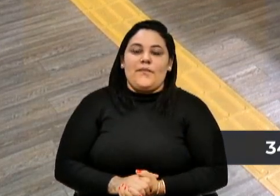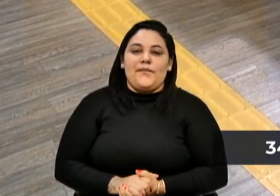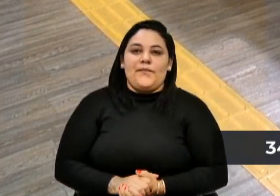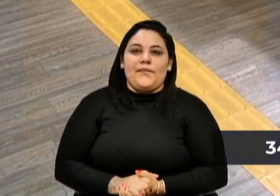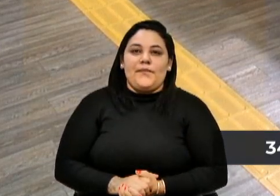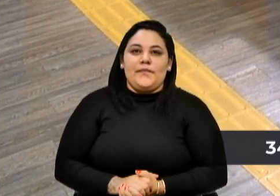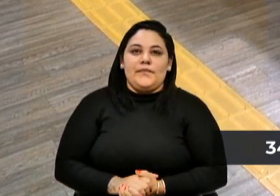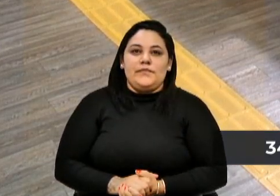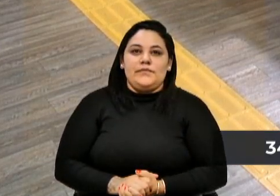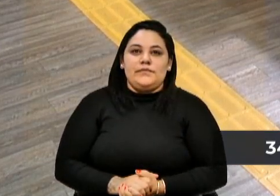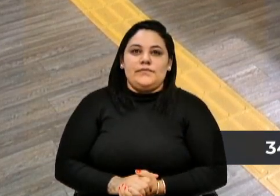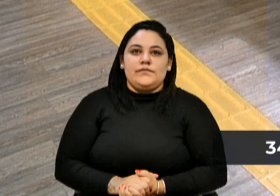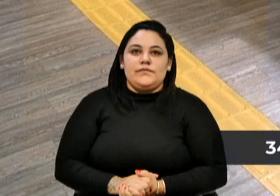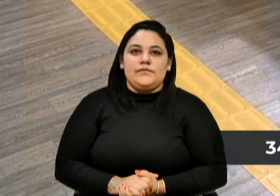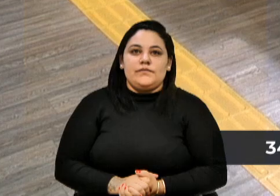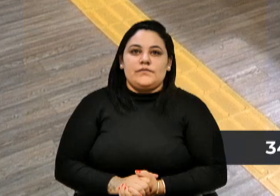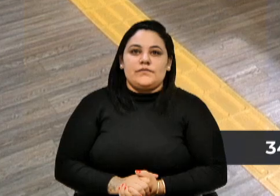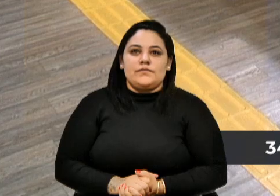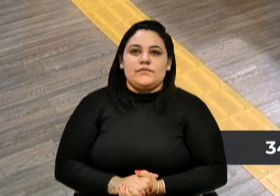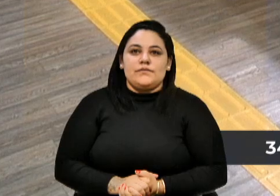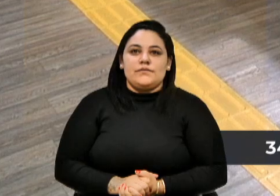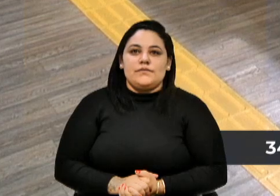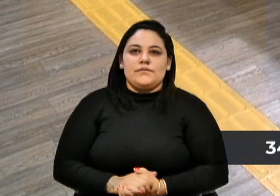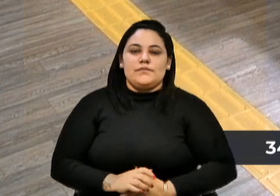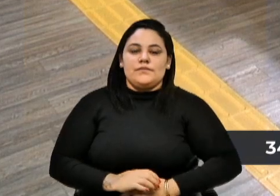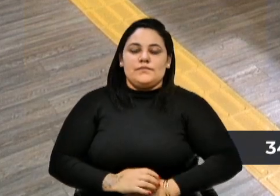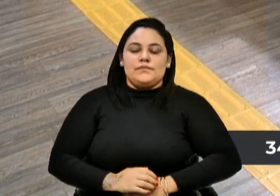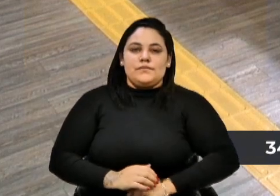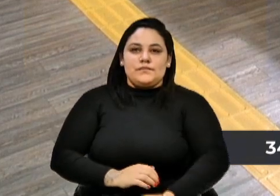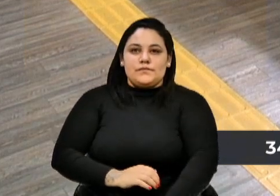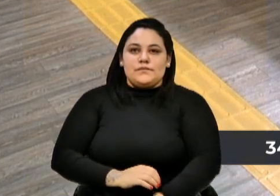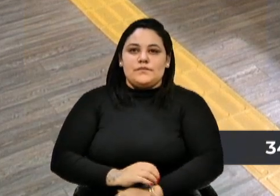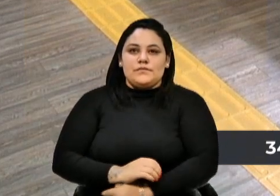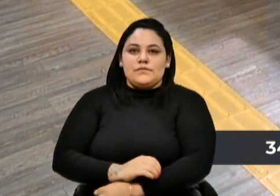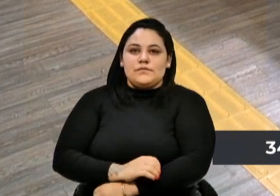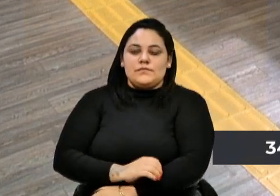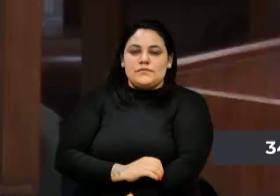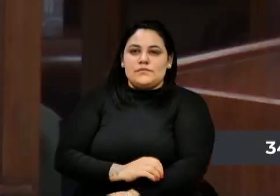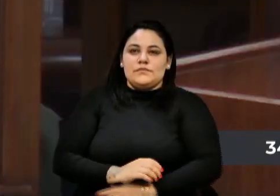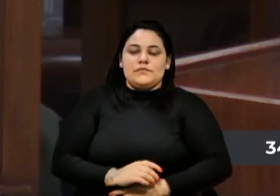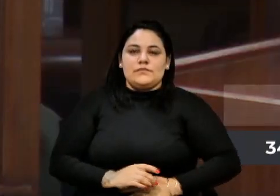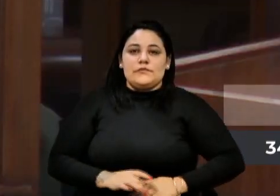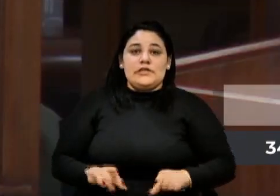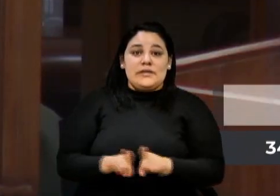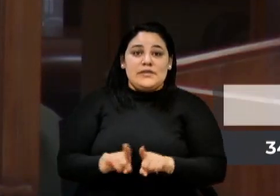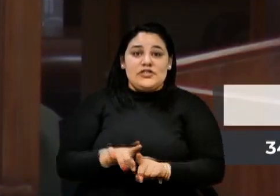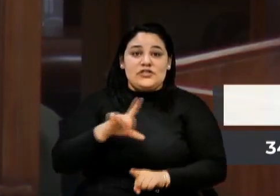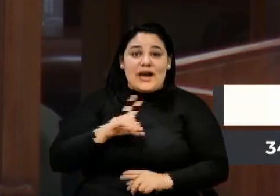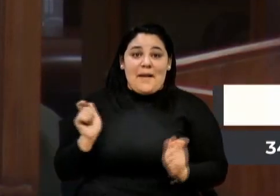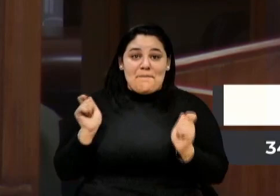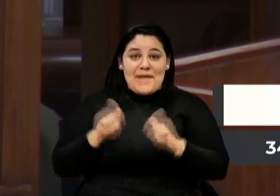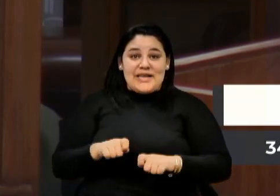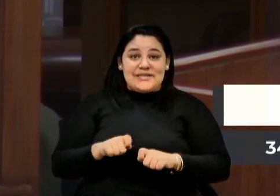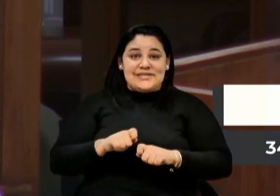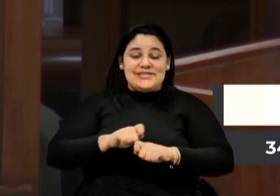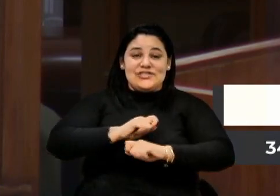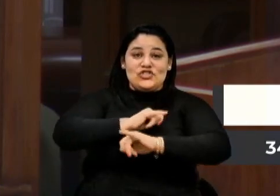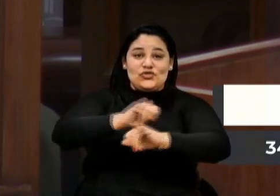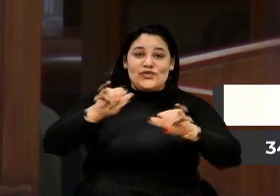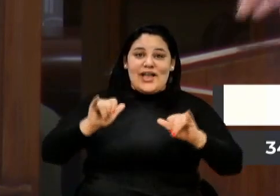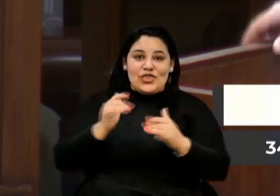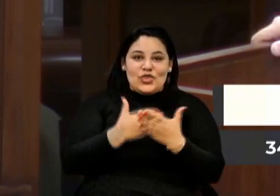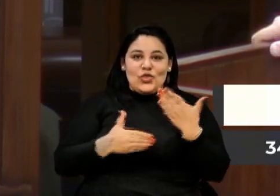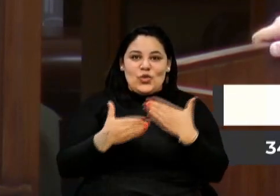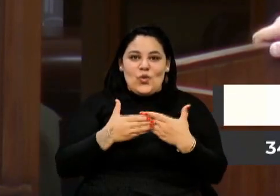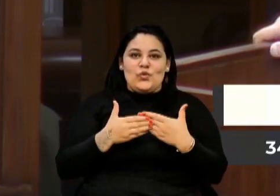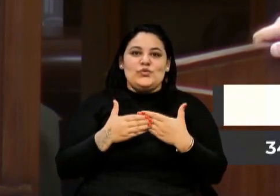Declaração de líder do Progressistas, presidente. E a gente tem a capacidade de divulgar todos esses roteiros,